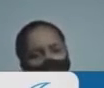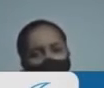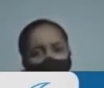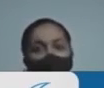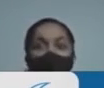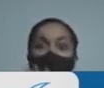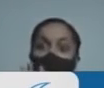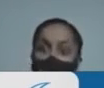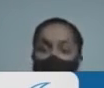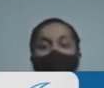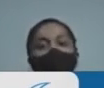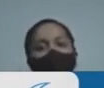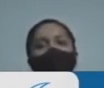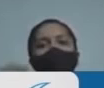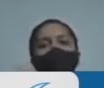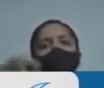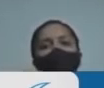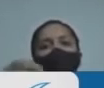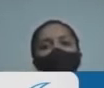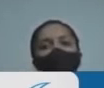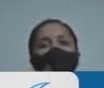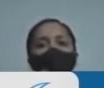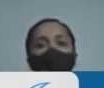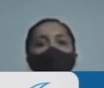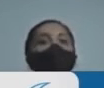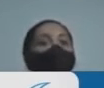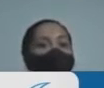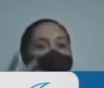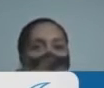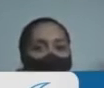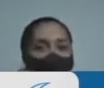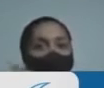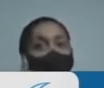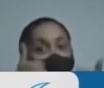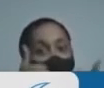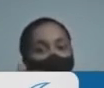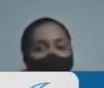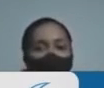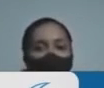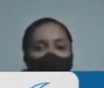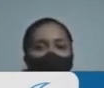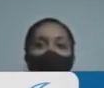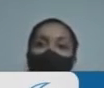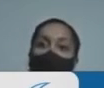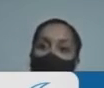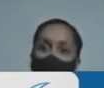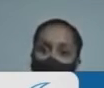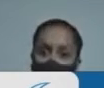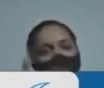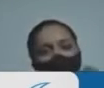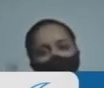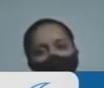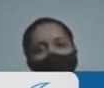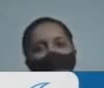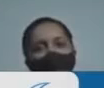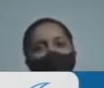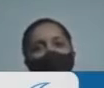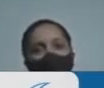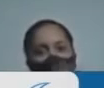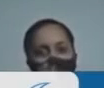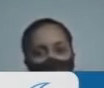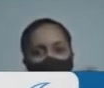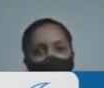presidente nos deu autonomia e nós faremos os ajustes que couber no momento adequado. Ainda